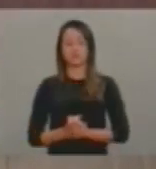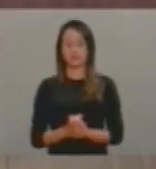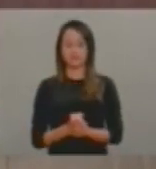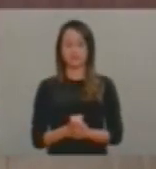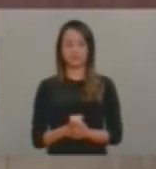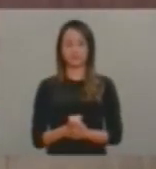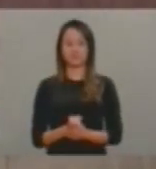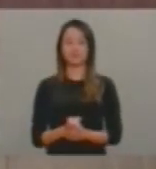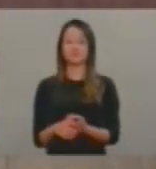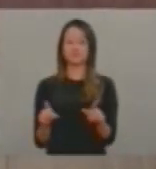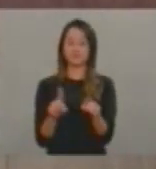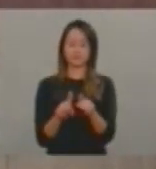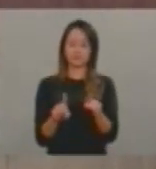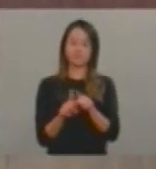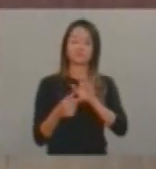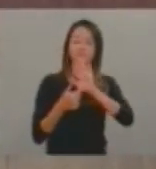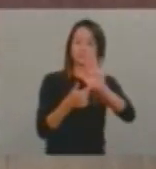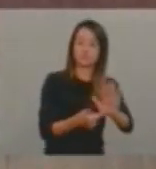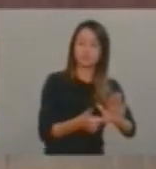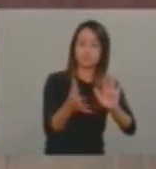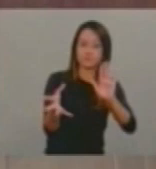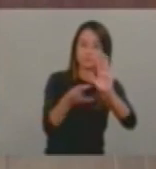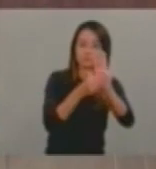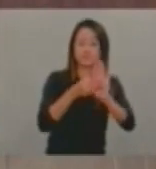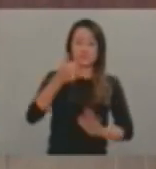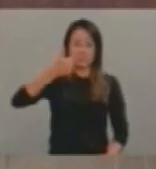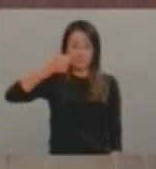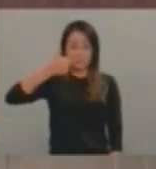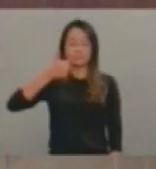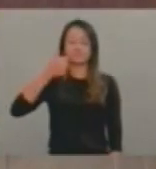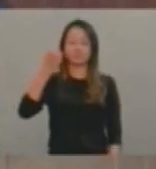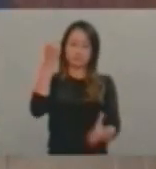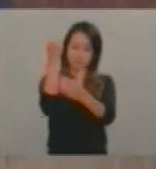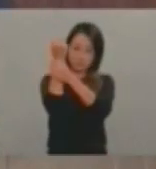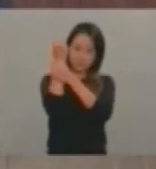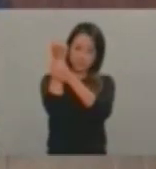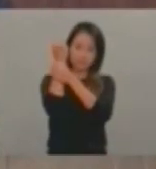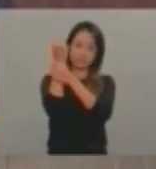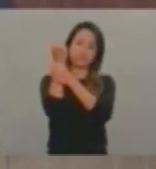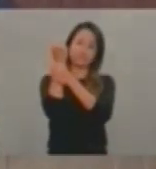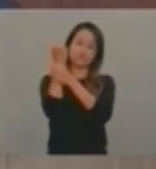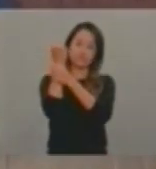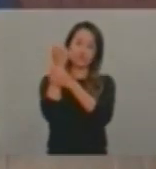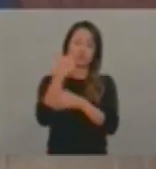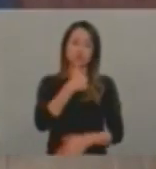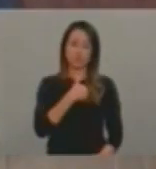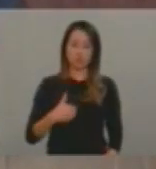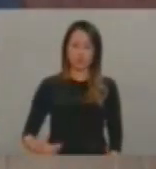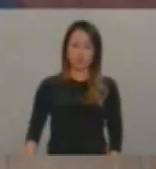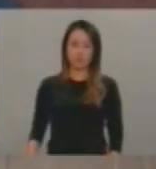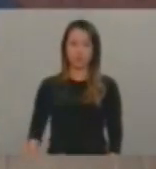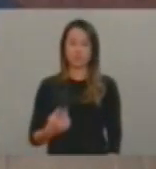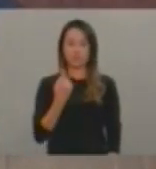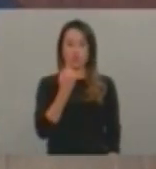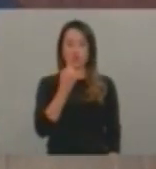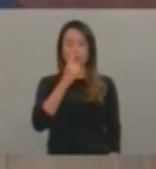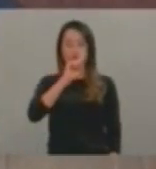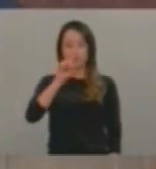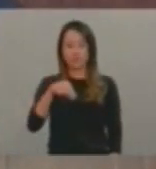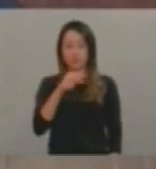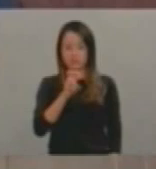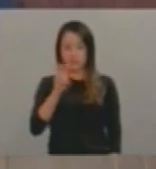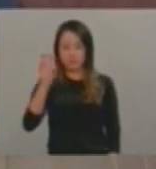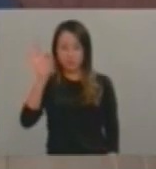Nós também apresentamos emenda, primeiro para garantir o compromisso do governador de que 1,5% do orçamento